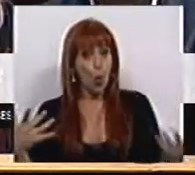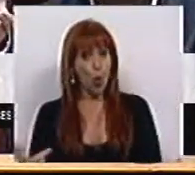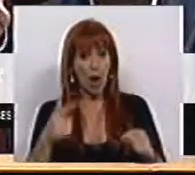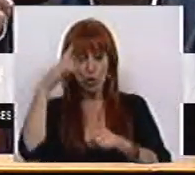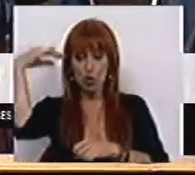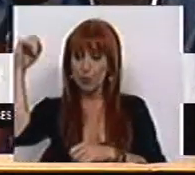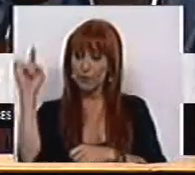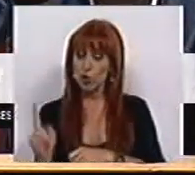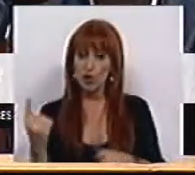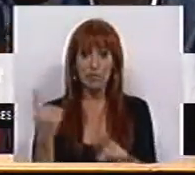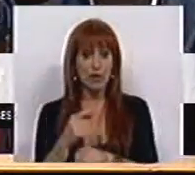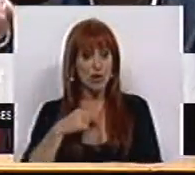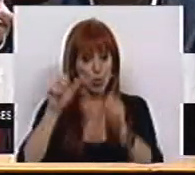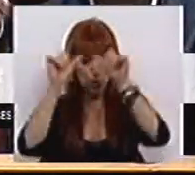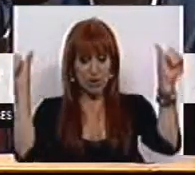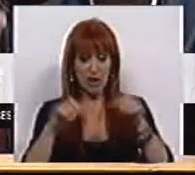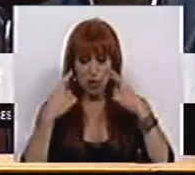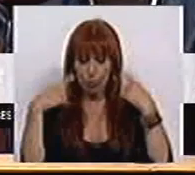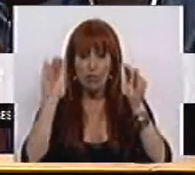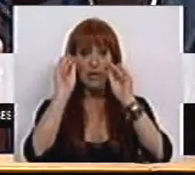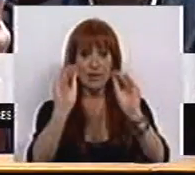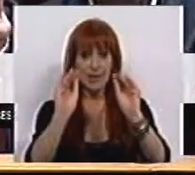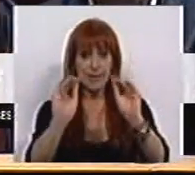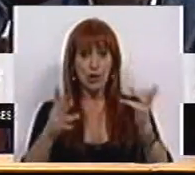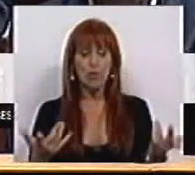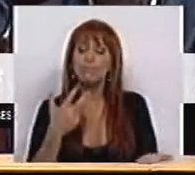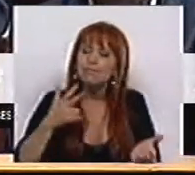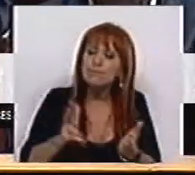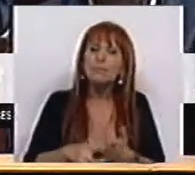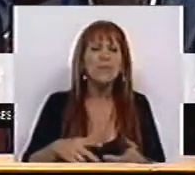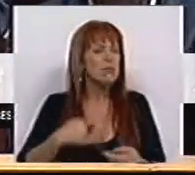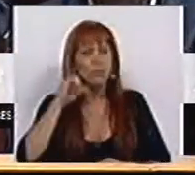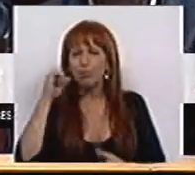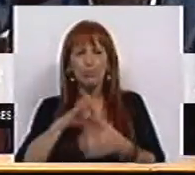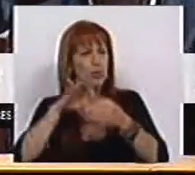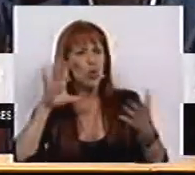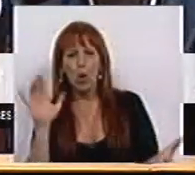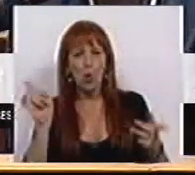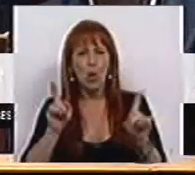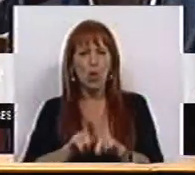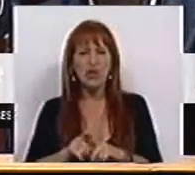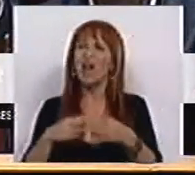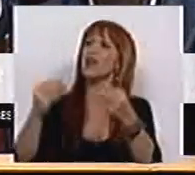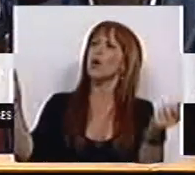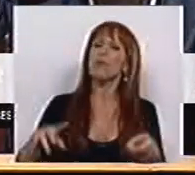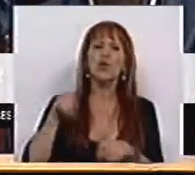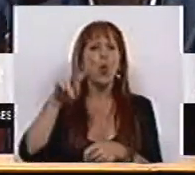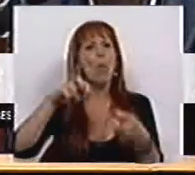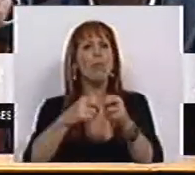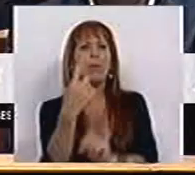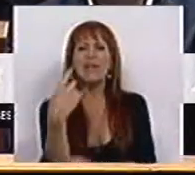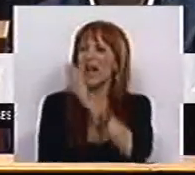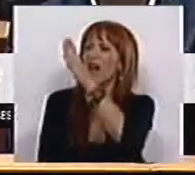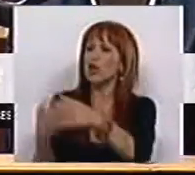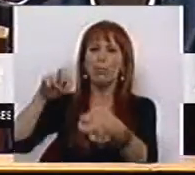dos docentes no nosso sistema público de ensino. Na verdade, não faz sentido, para resolver um determinado problema,